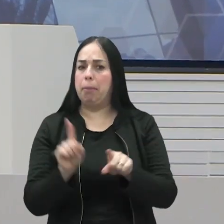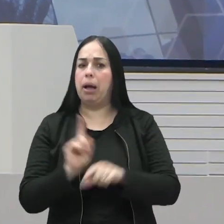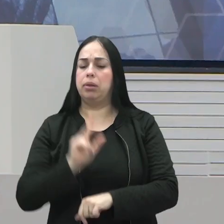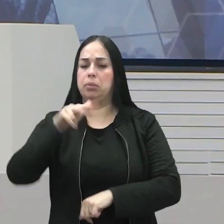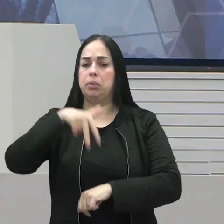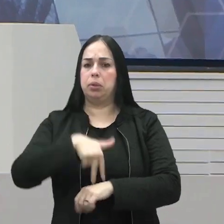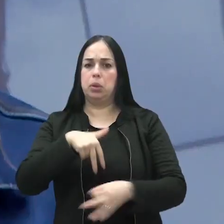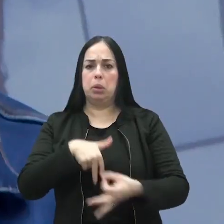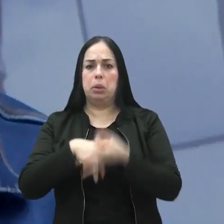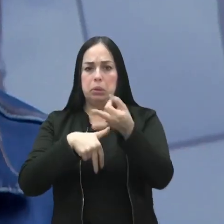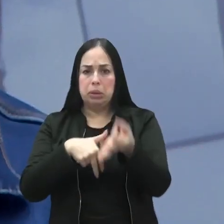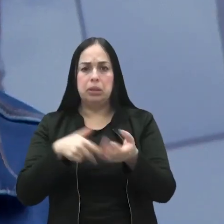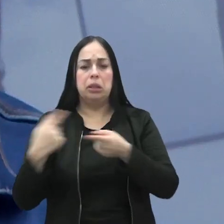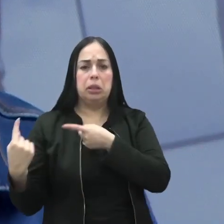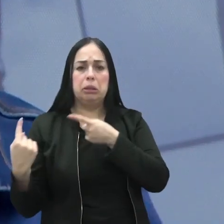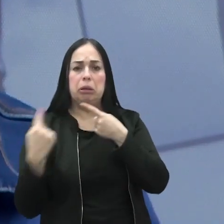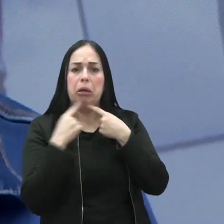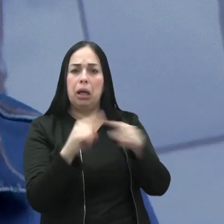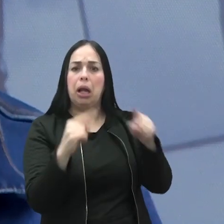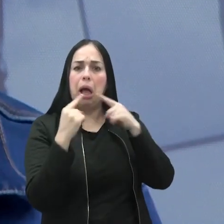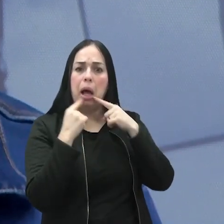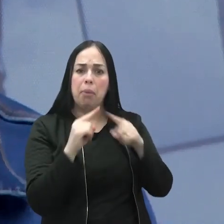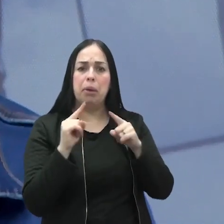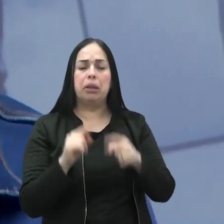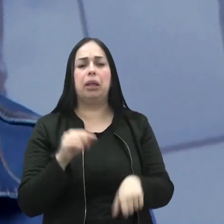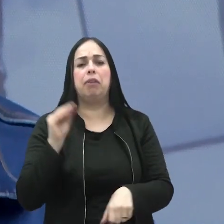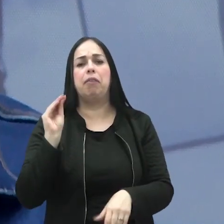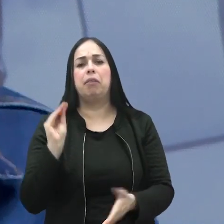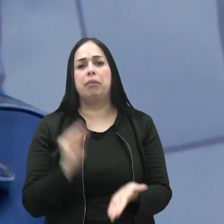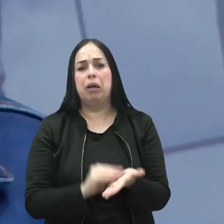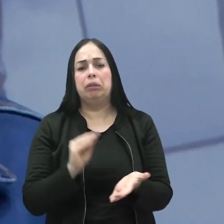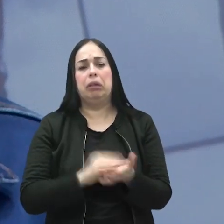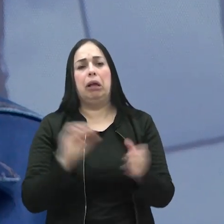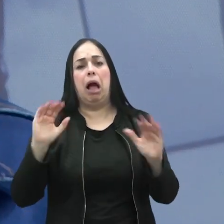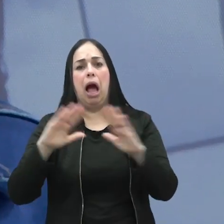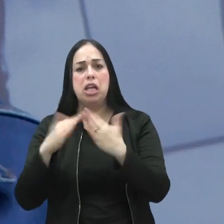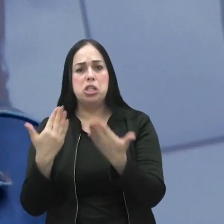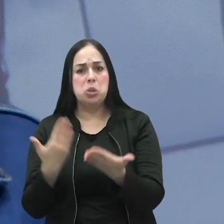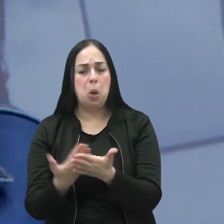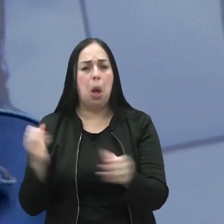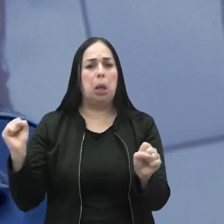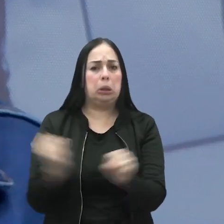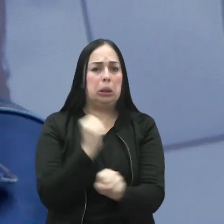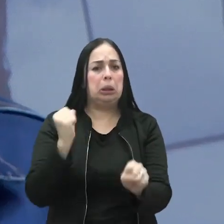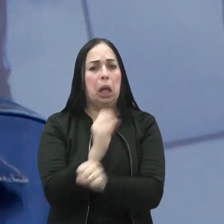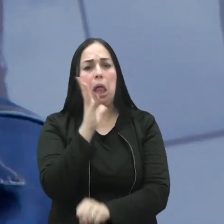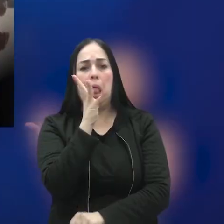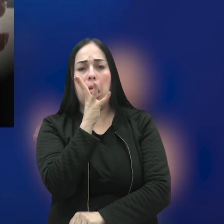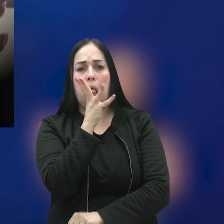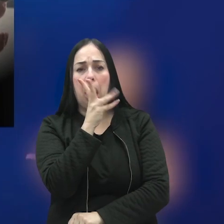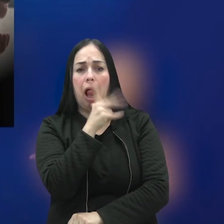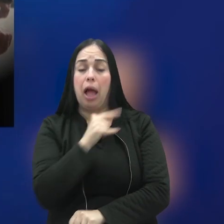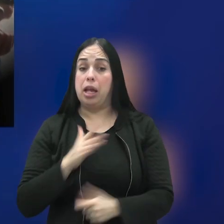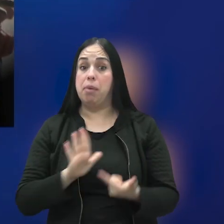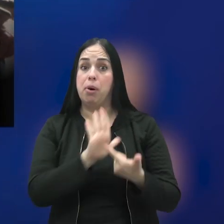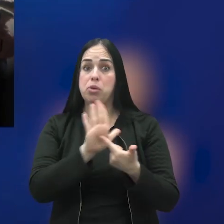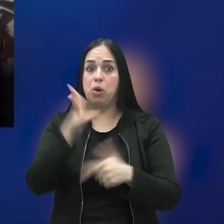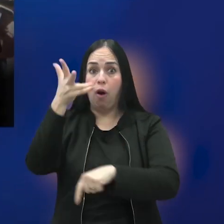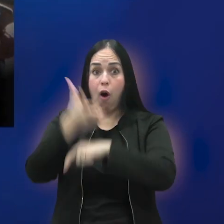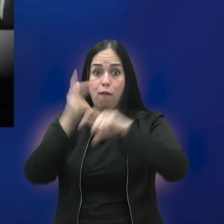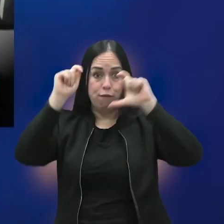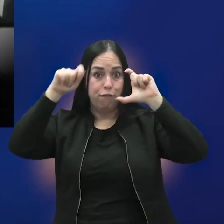usar a tribuna, criticou o atraso na conclusão das obras de uma escola do bairro Dom Pedro. Em um